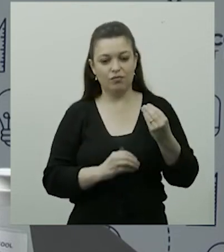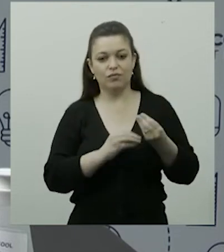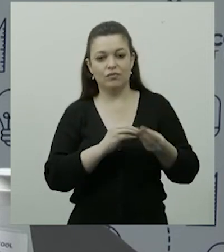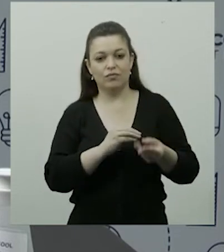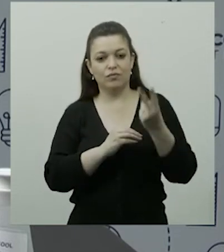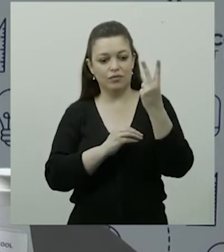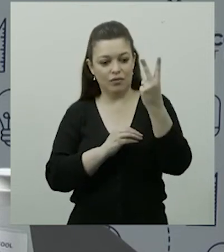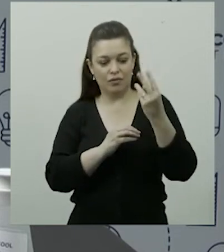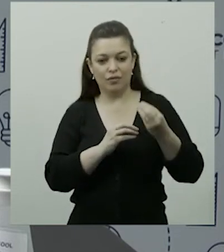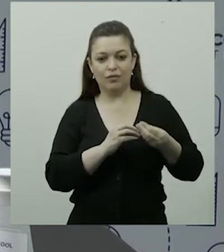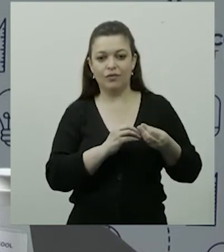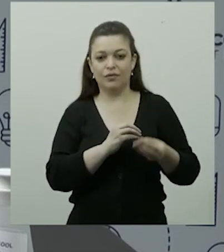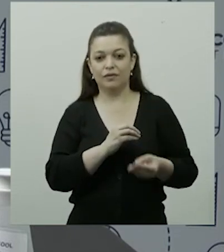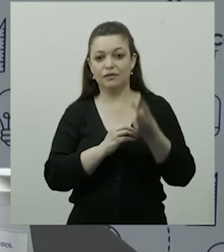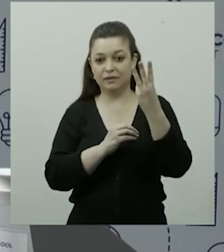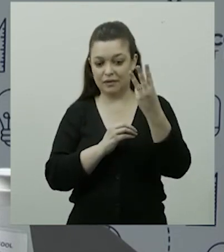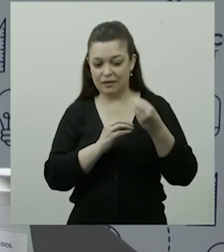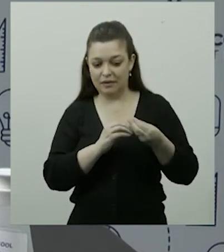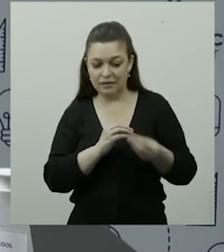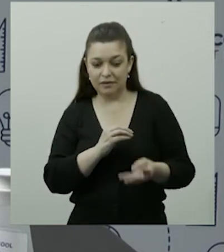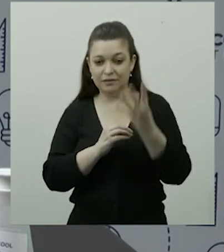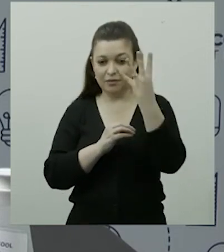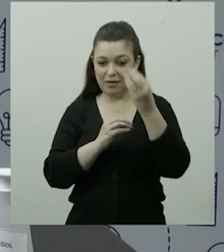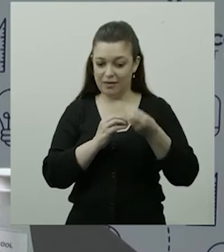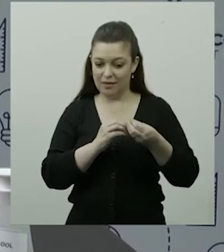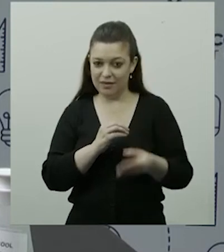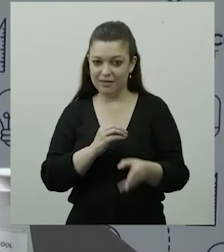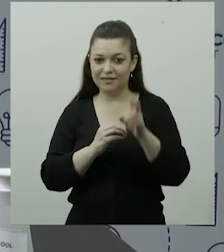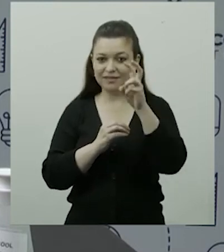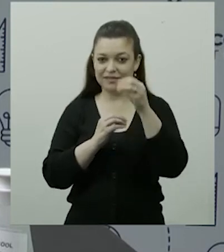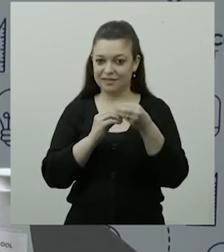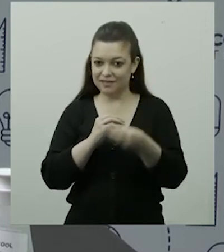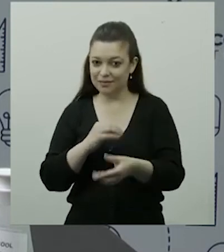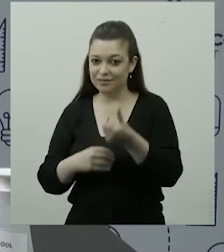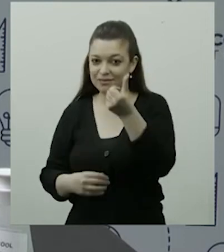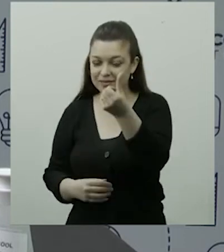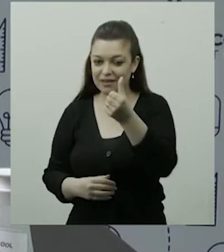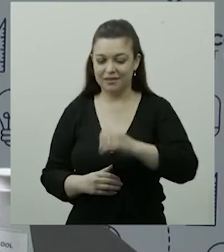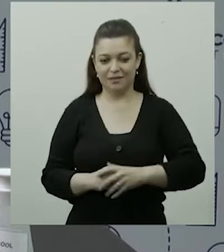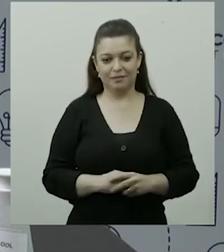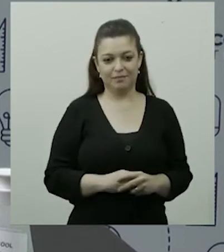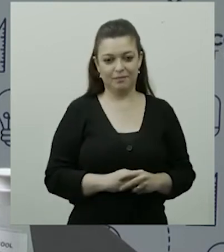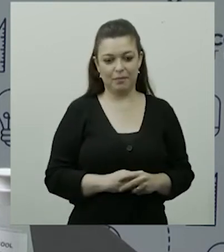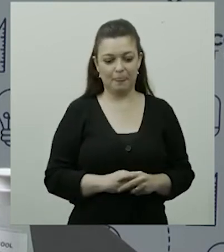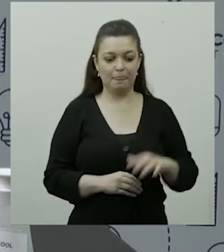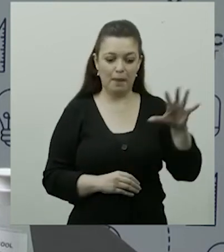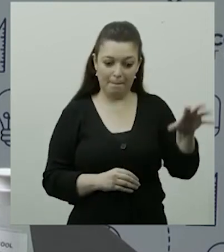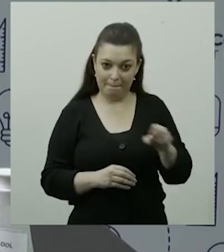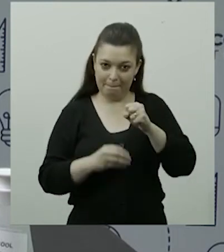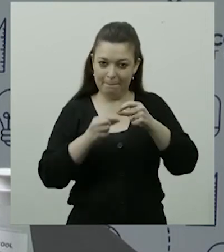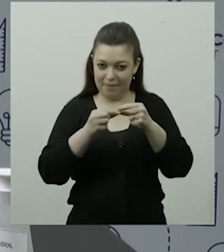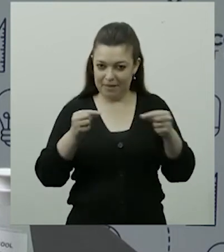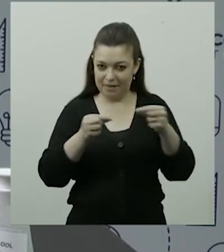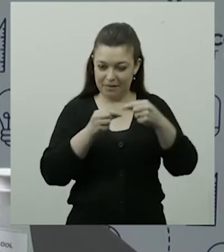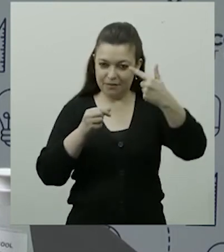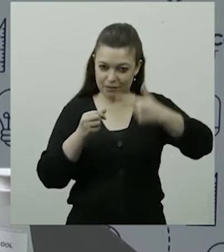4, 5, 6. Dar mais palitinhos.